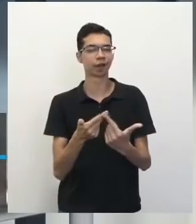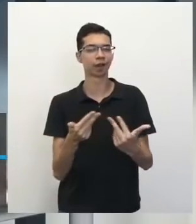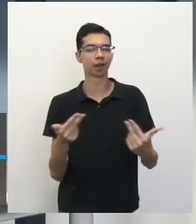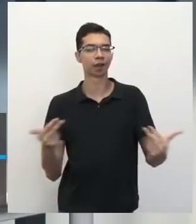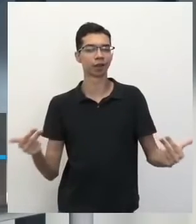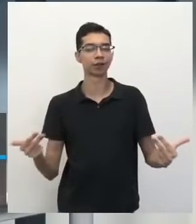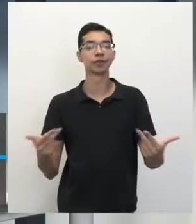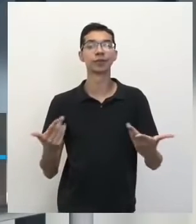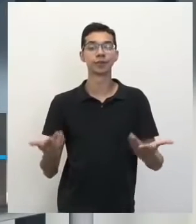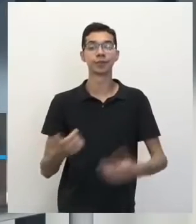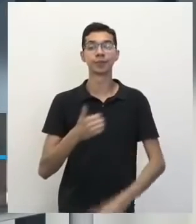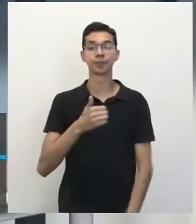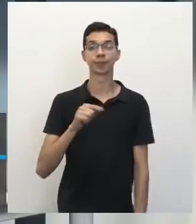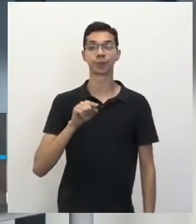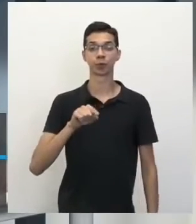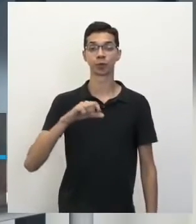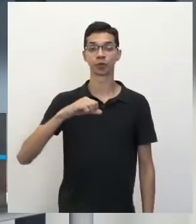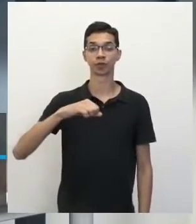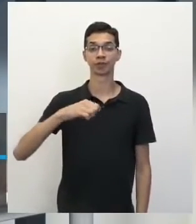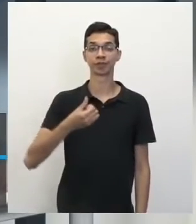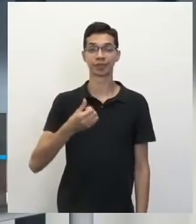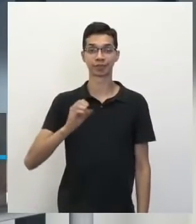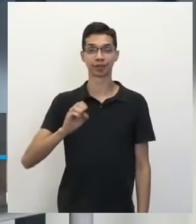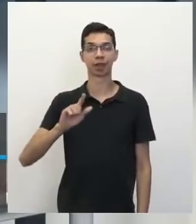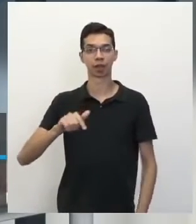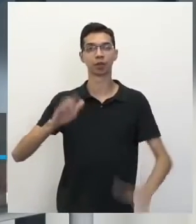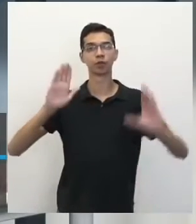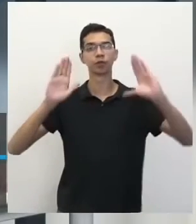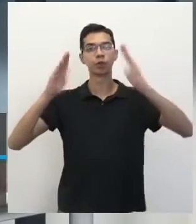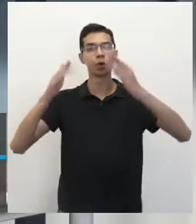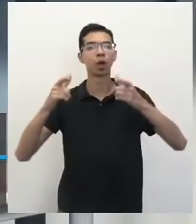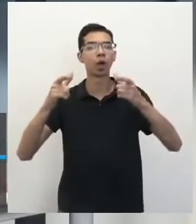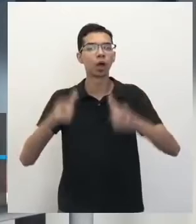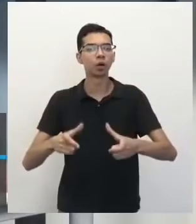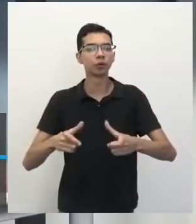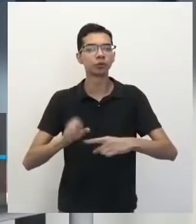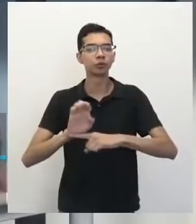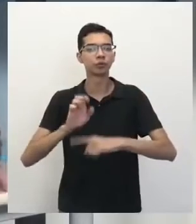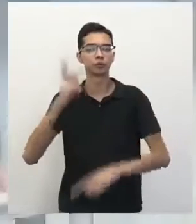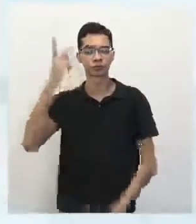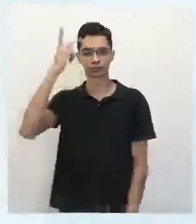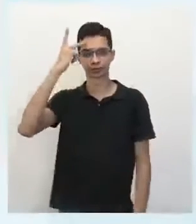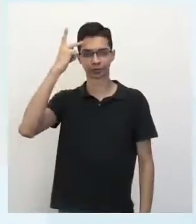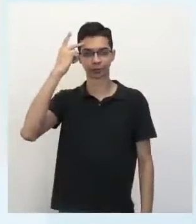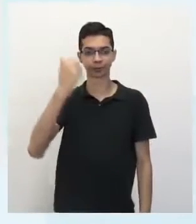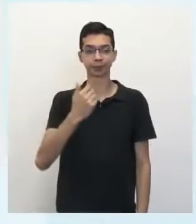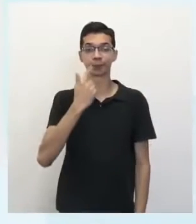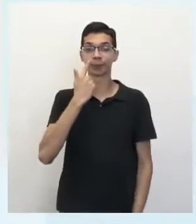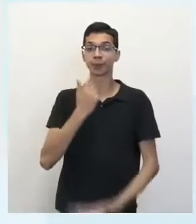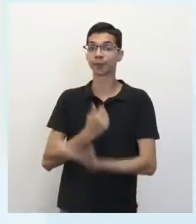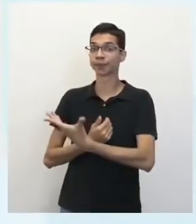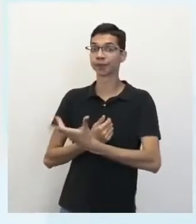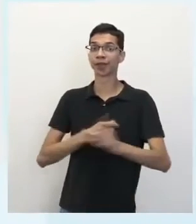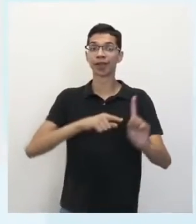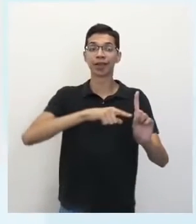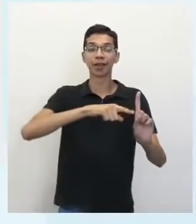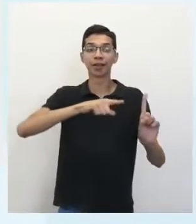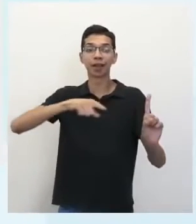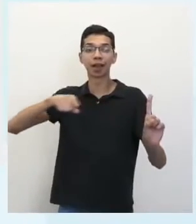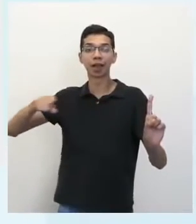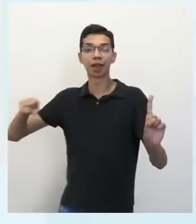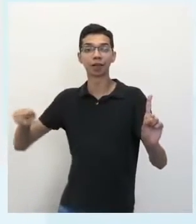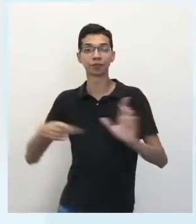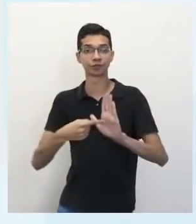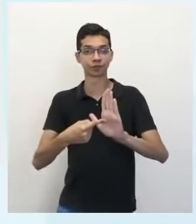de 1960, é o estado de São Paulo, tá certo? Aí nós temos na próxima tela um gráfico mostrando